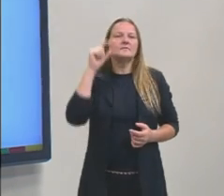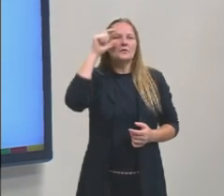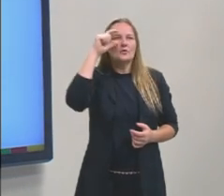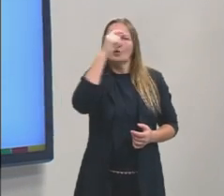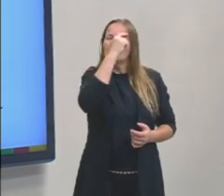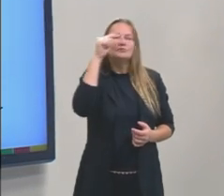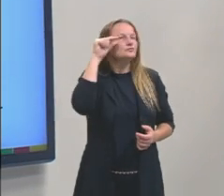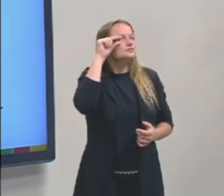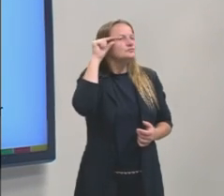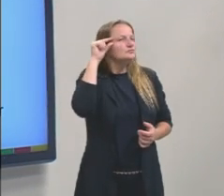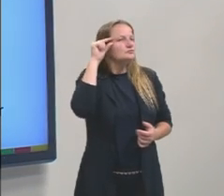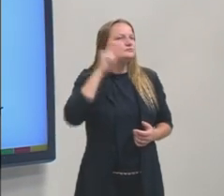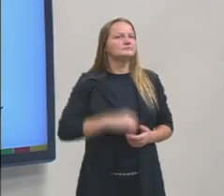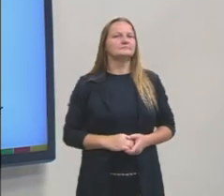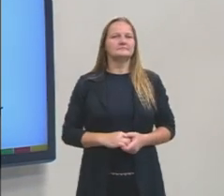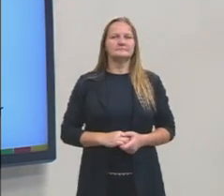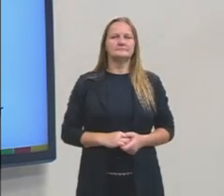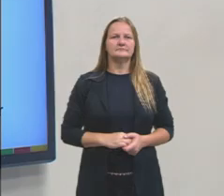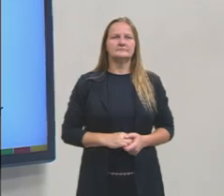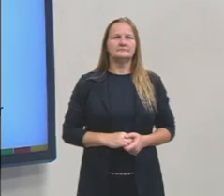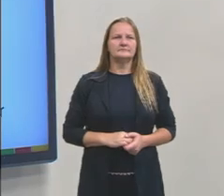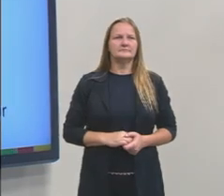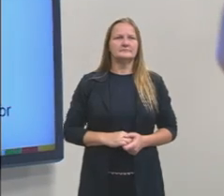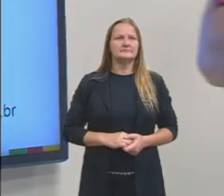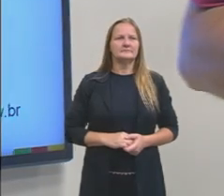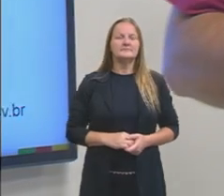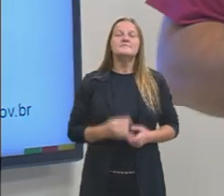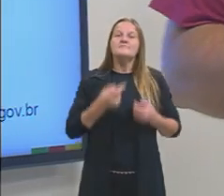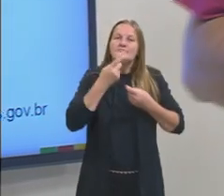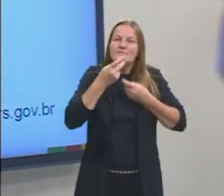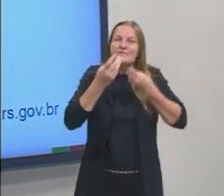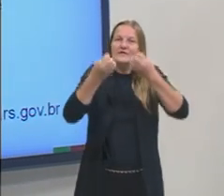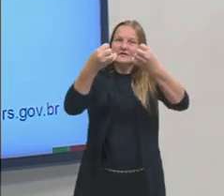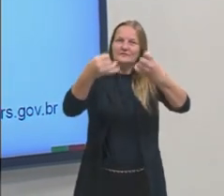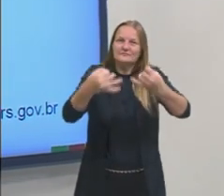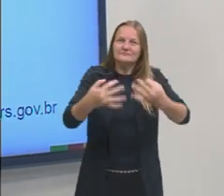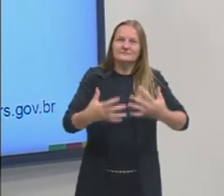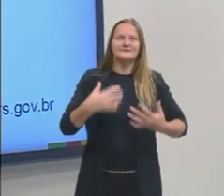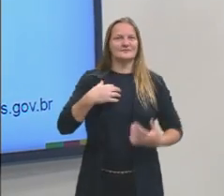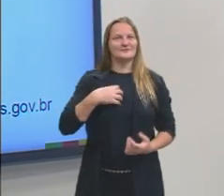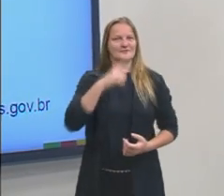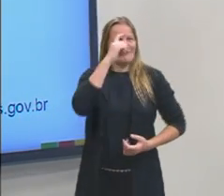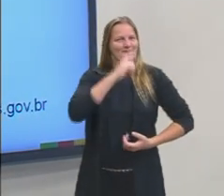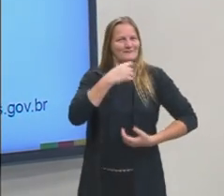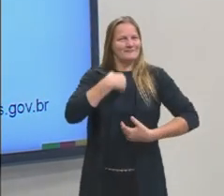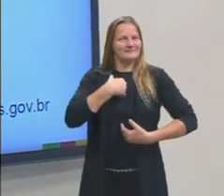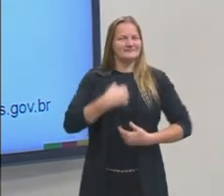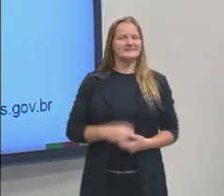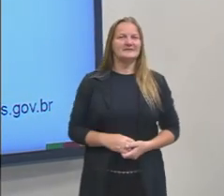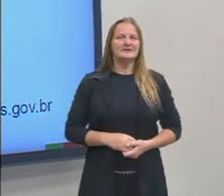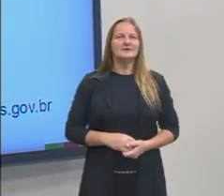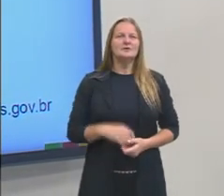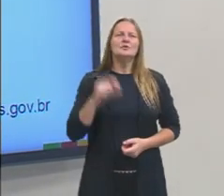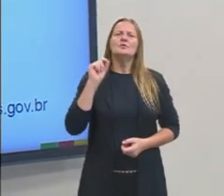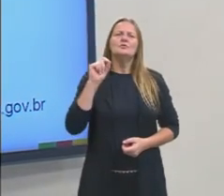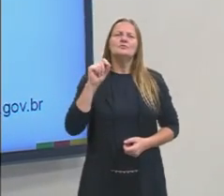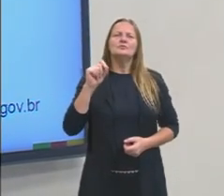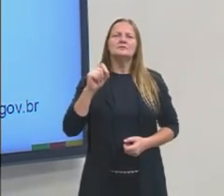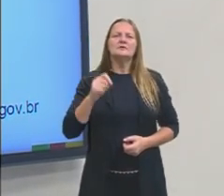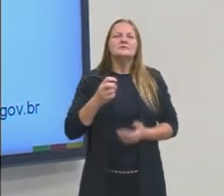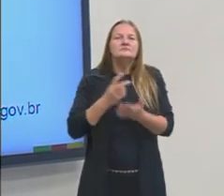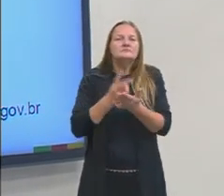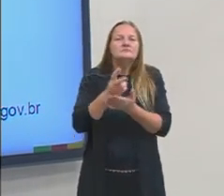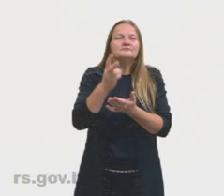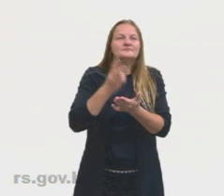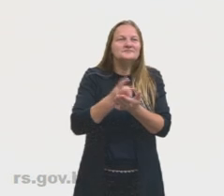de hastes largas certo pessoal então esse carinho que tá falando aí para vocês Sou eu tá que que nós vamos dar